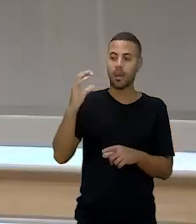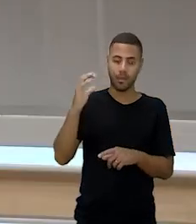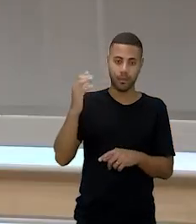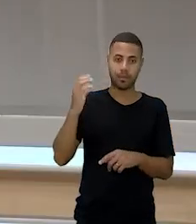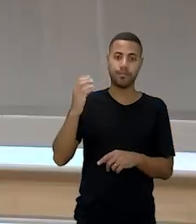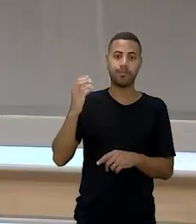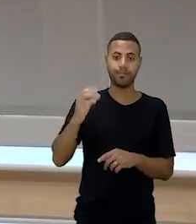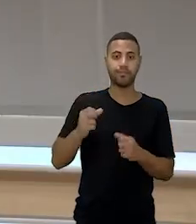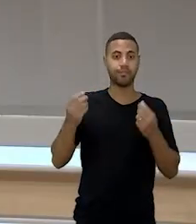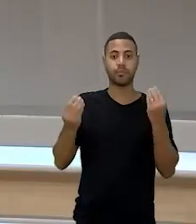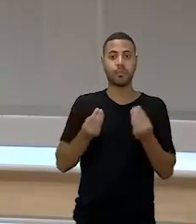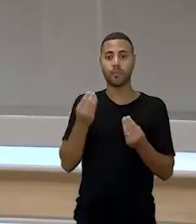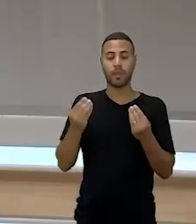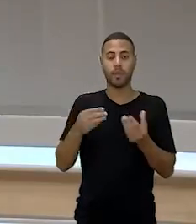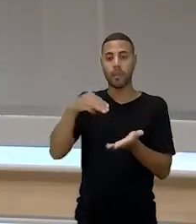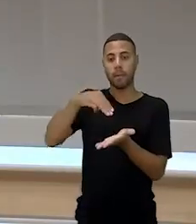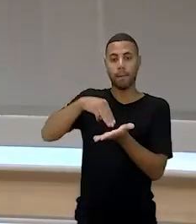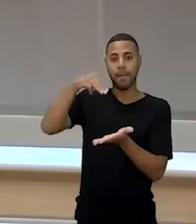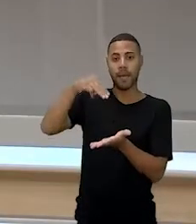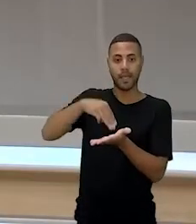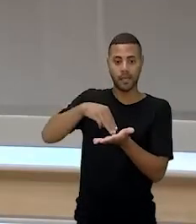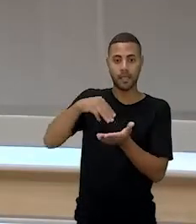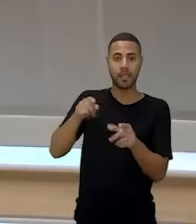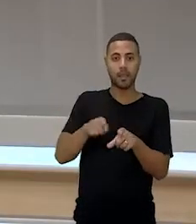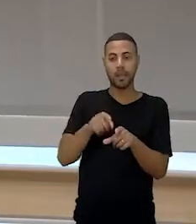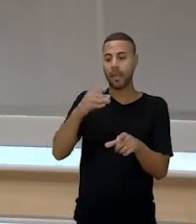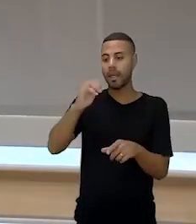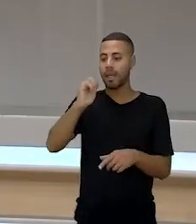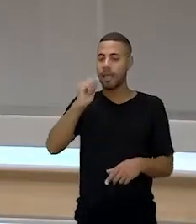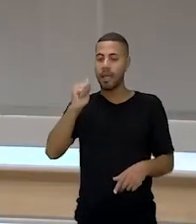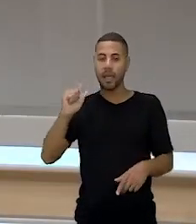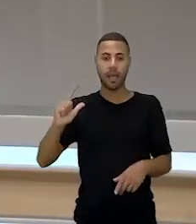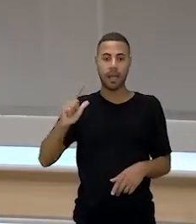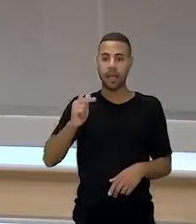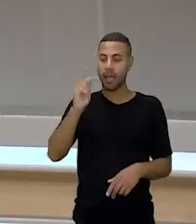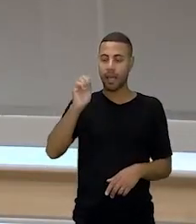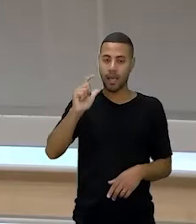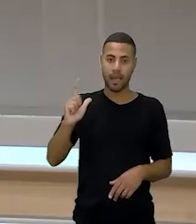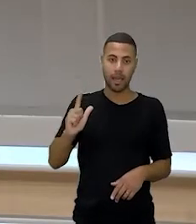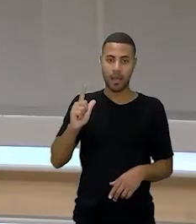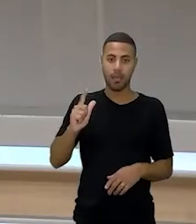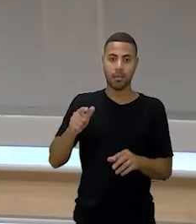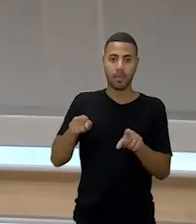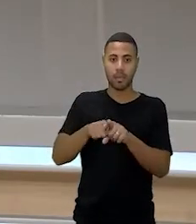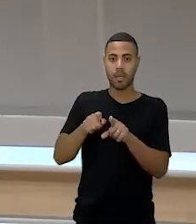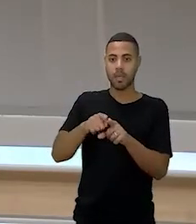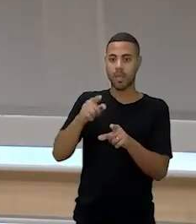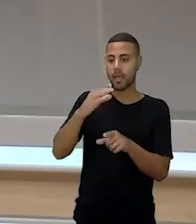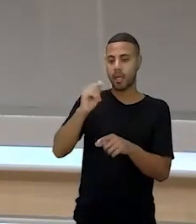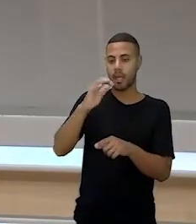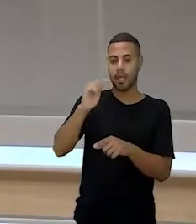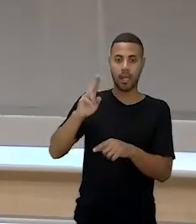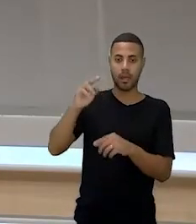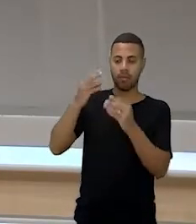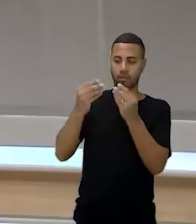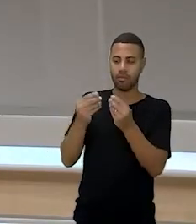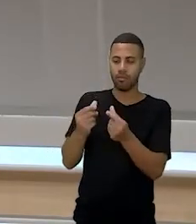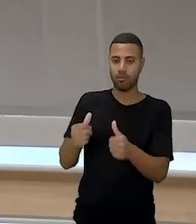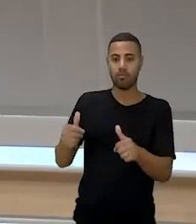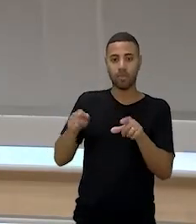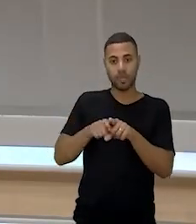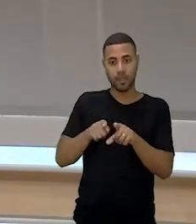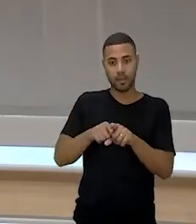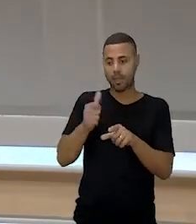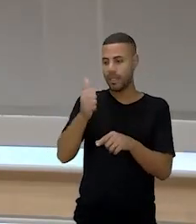o calcário, a massa de cal, vamos supor, 10 toneladas de calcário foram decompostos, uma parte dessas